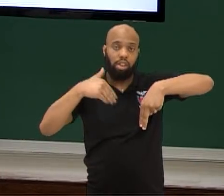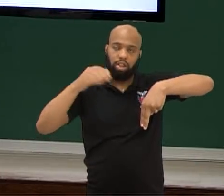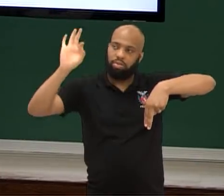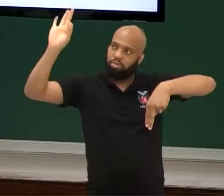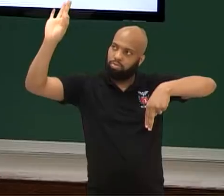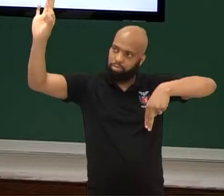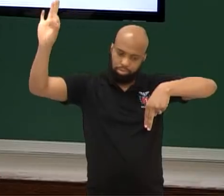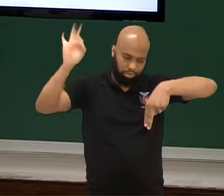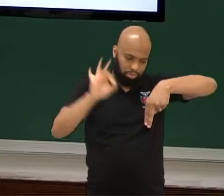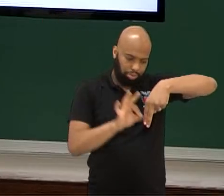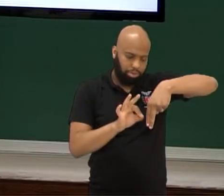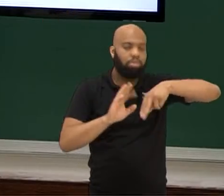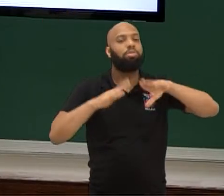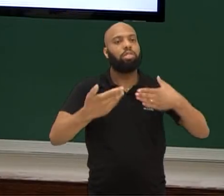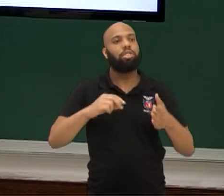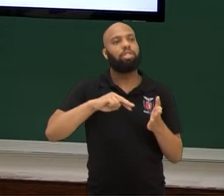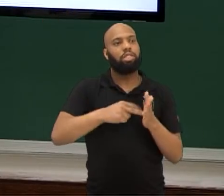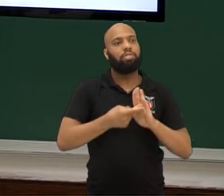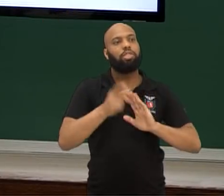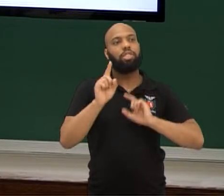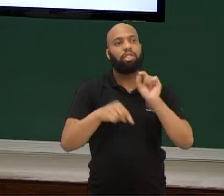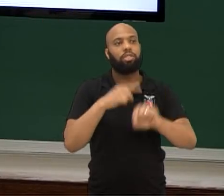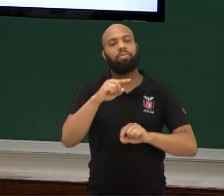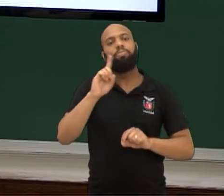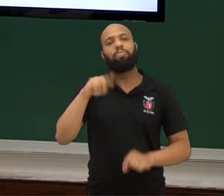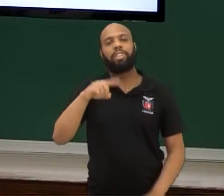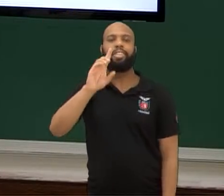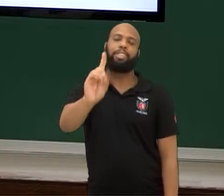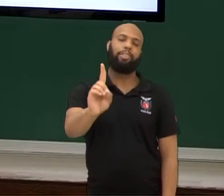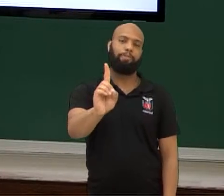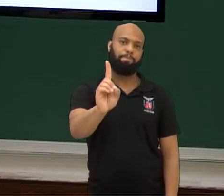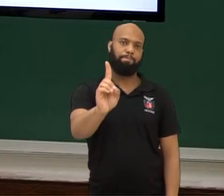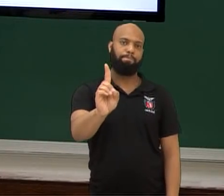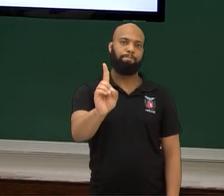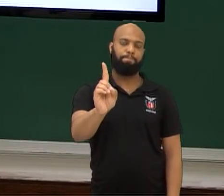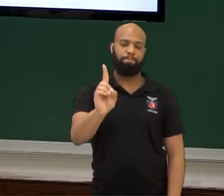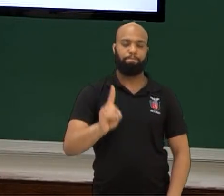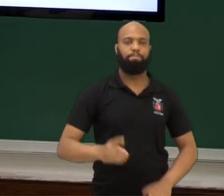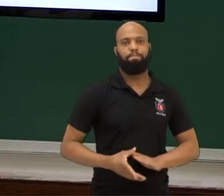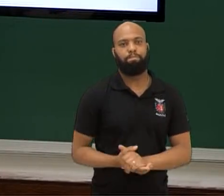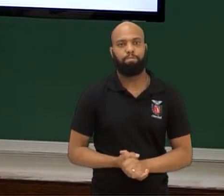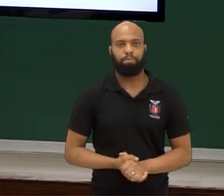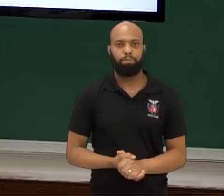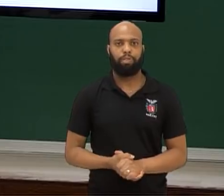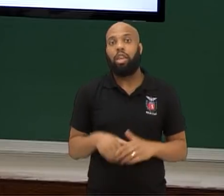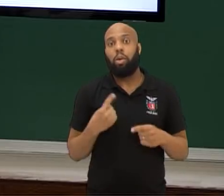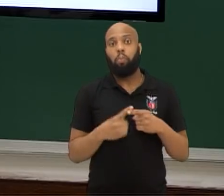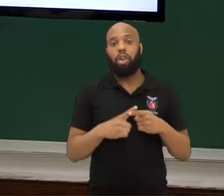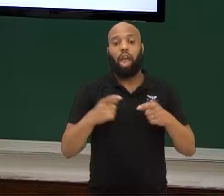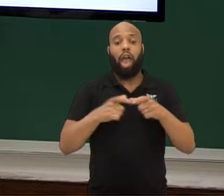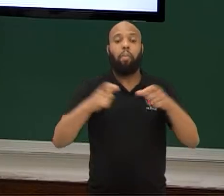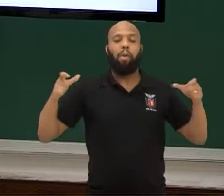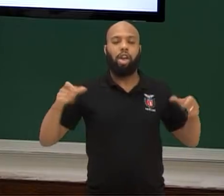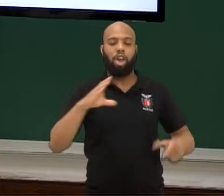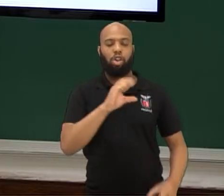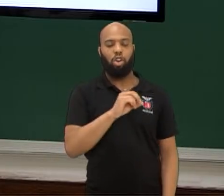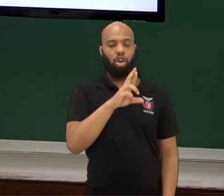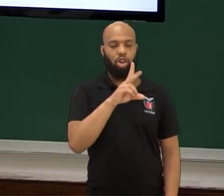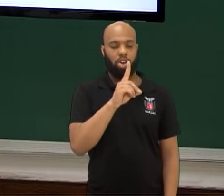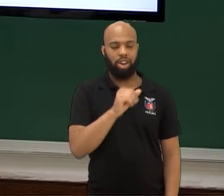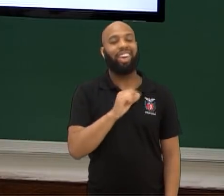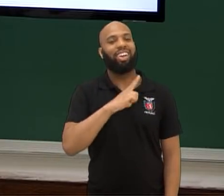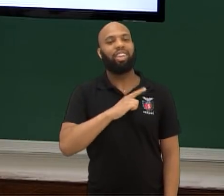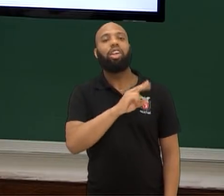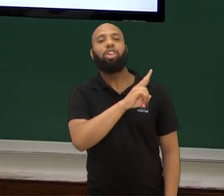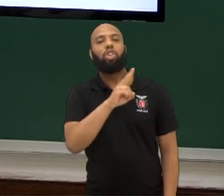a outra da circunferência. Ele é uma corda, mas que recebe um nome especial, né? Que é a nossa maior corda, que é o nome